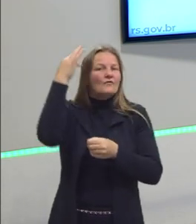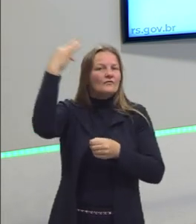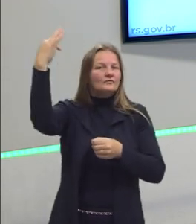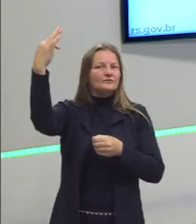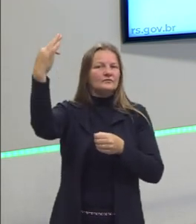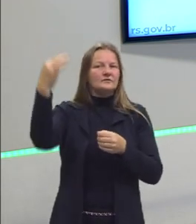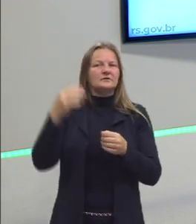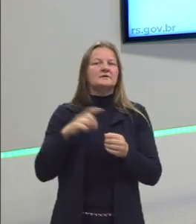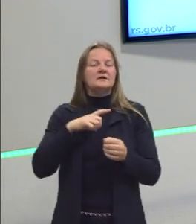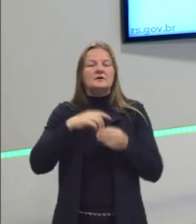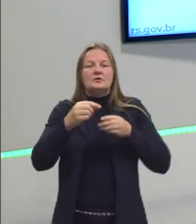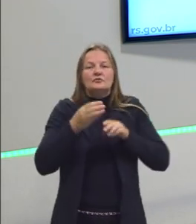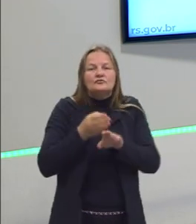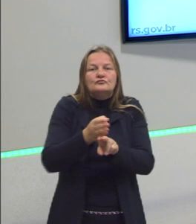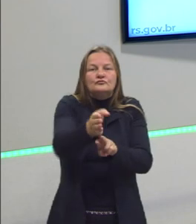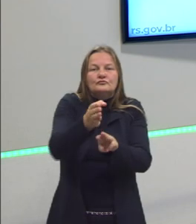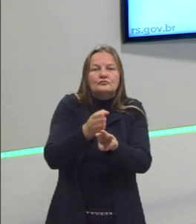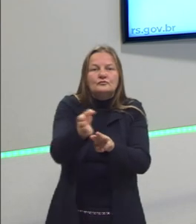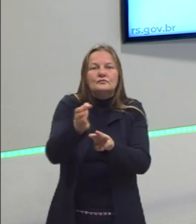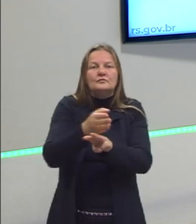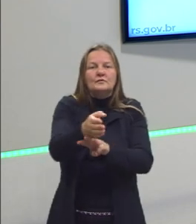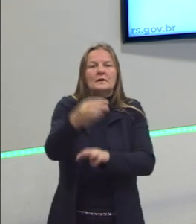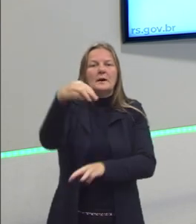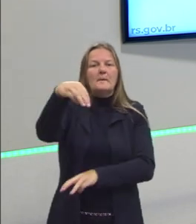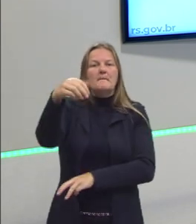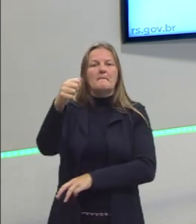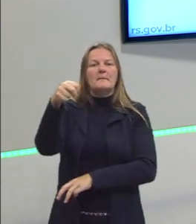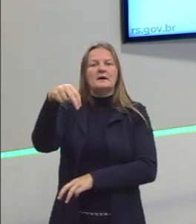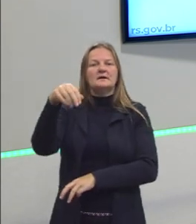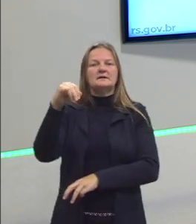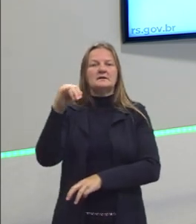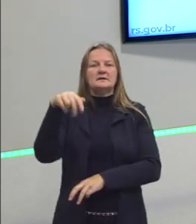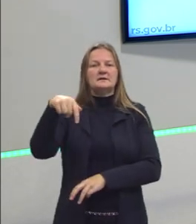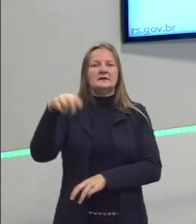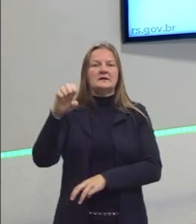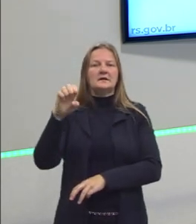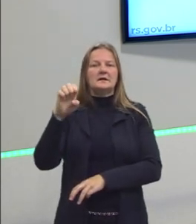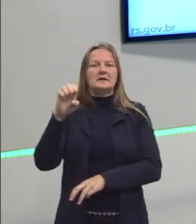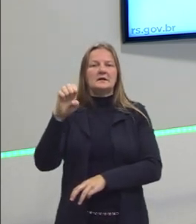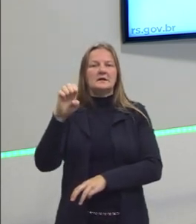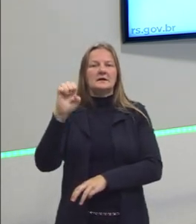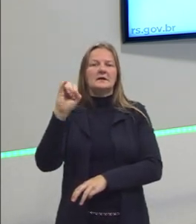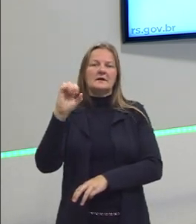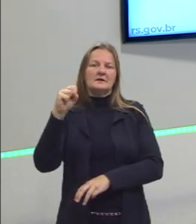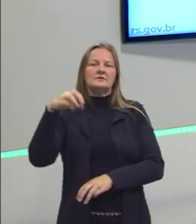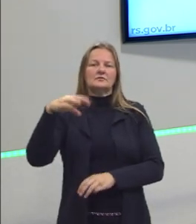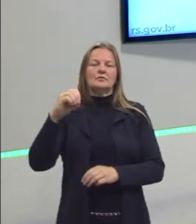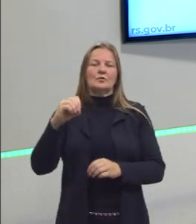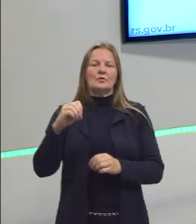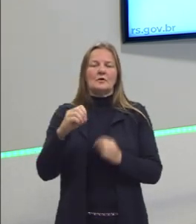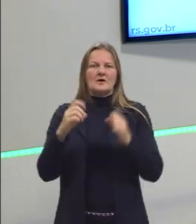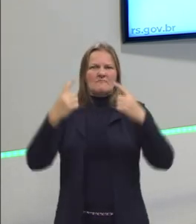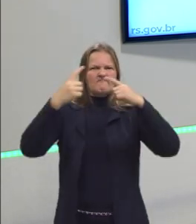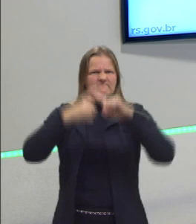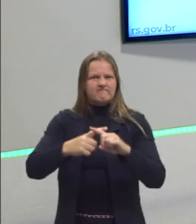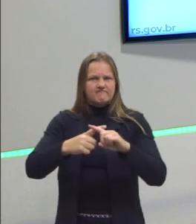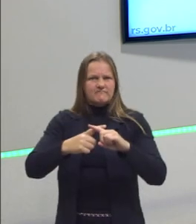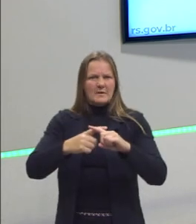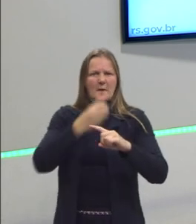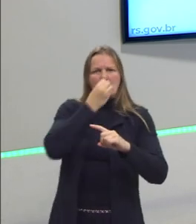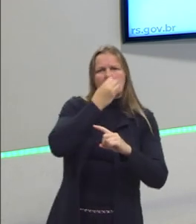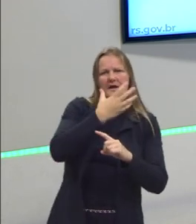maconha uma corrente chamada hoje mesmo bom e que é uma corrente entre esse movimento entre o bem eo mal